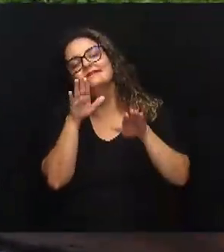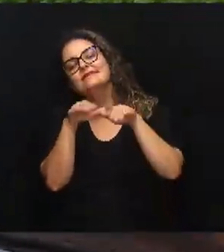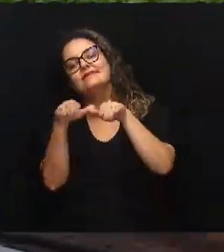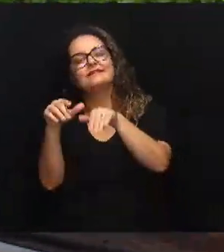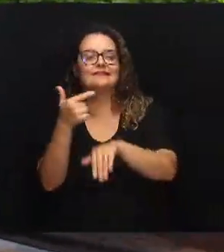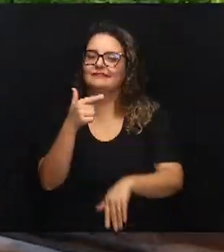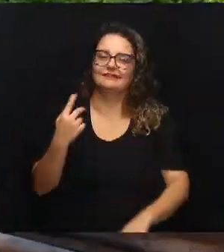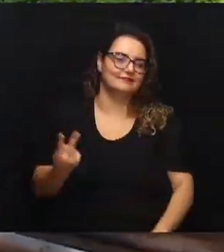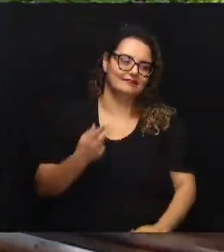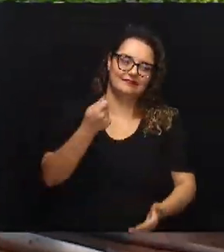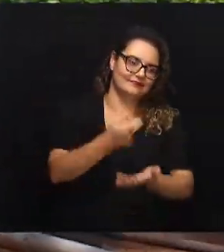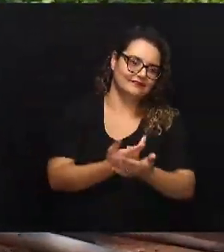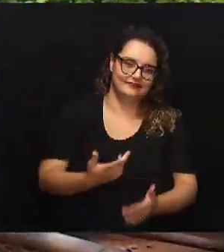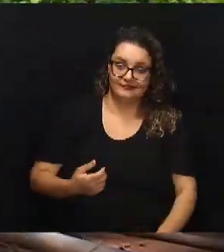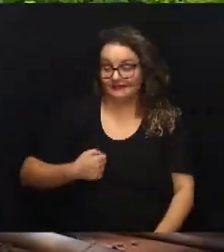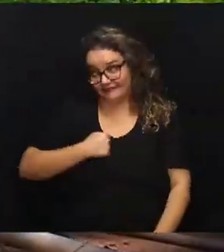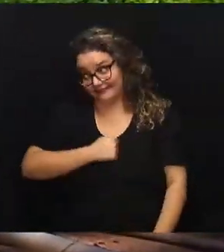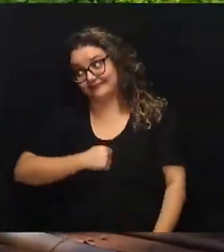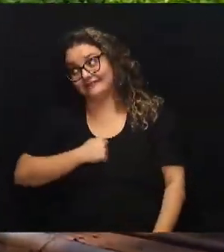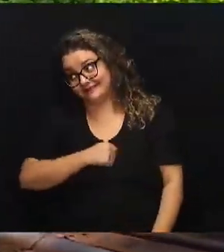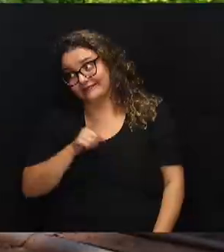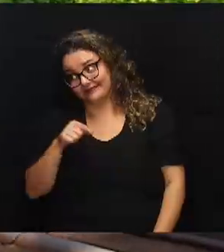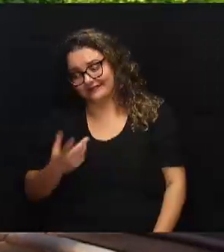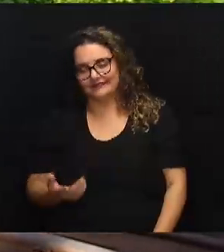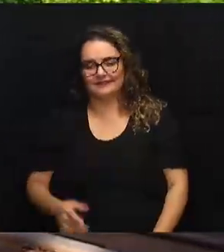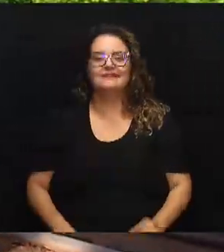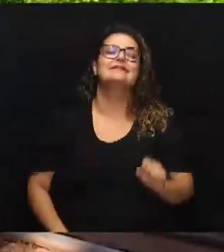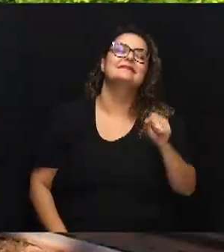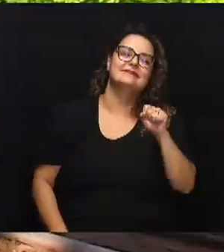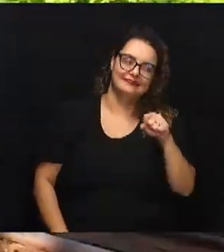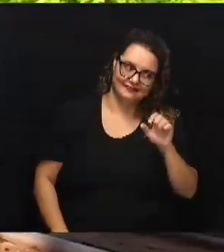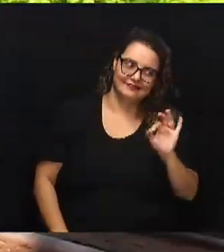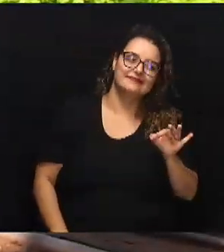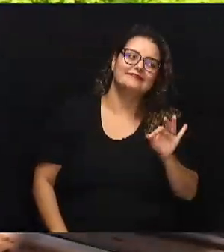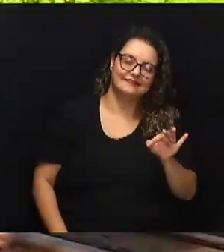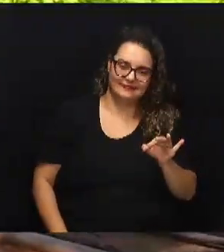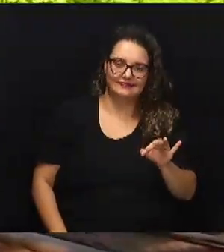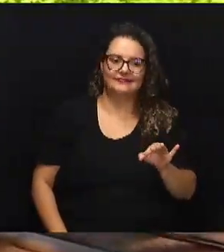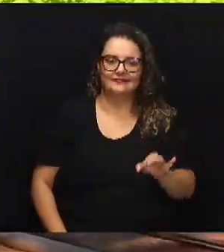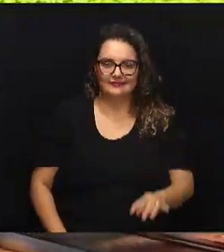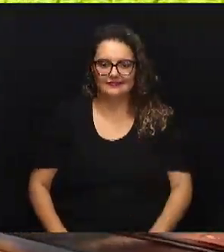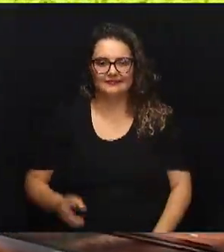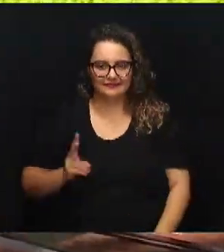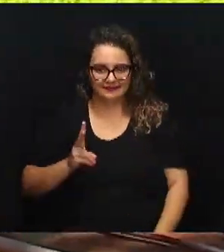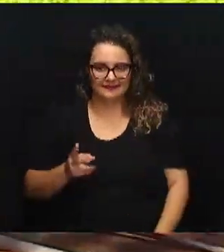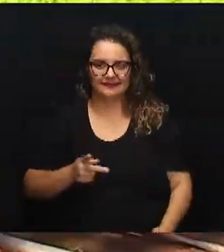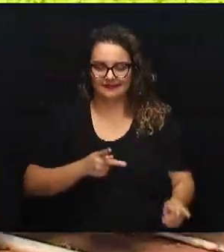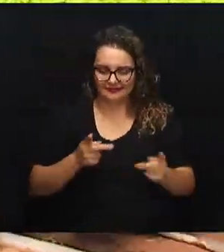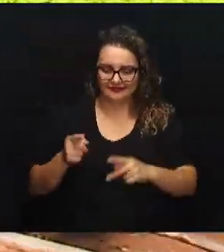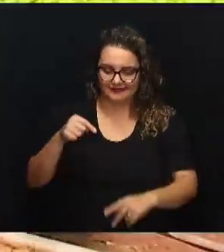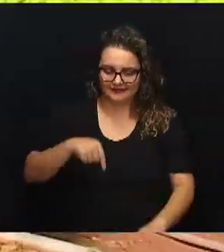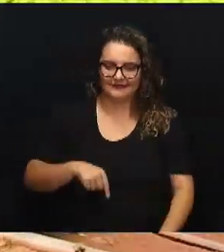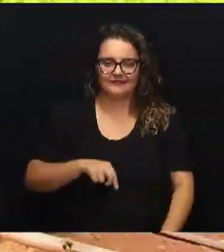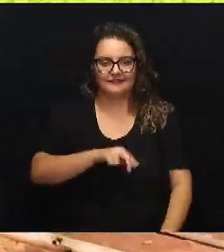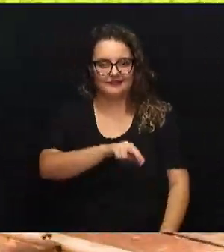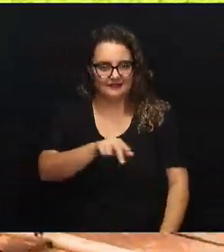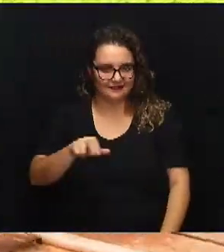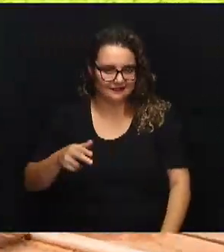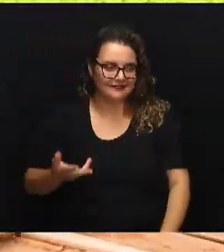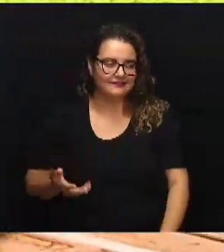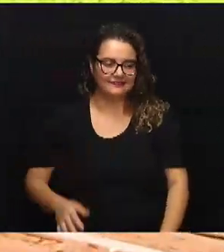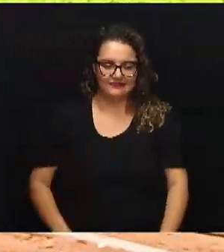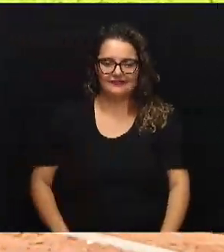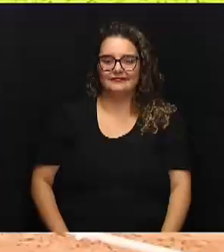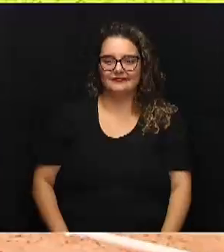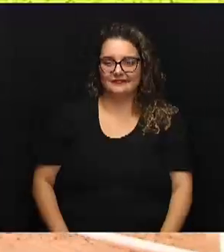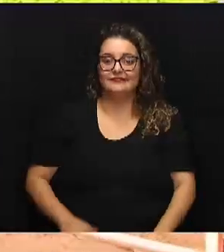que pague. Vai deixar saudade também, né? Com certeza vai, mas eu vou estar sempre visitando aqui os irmãos